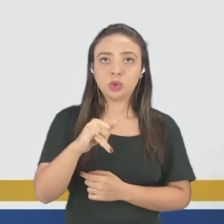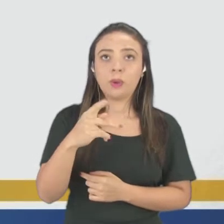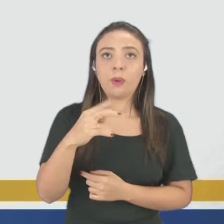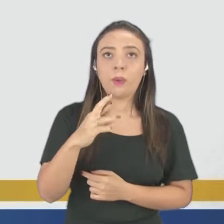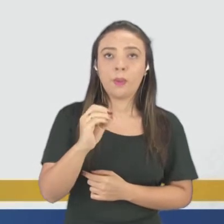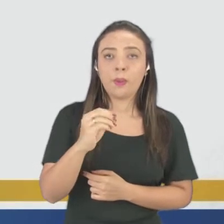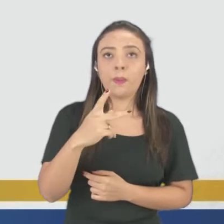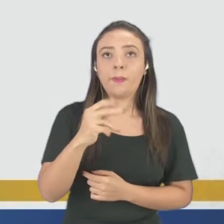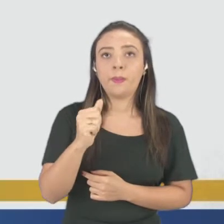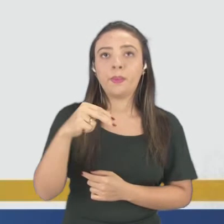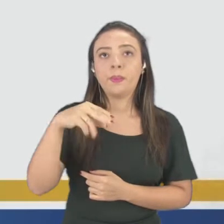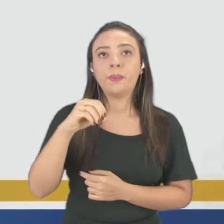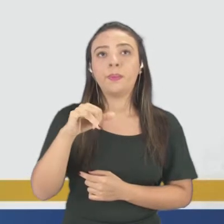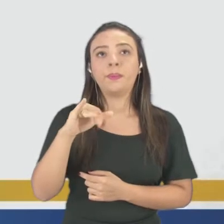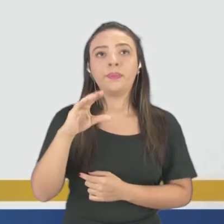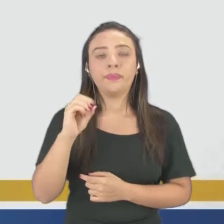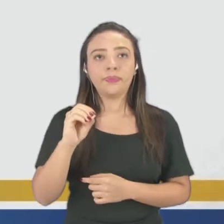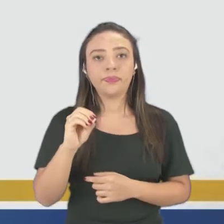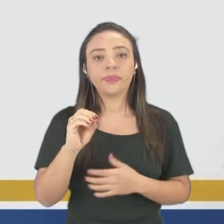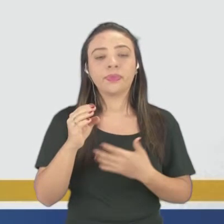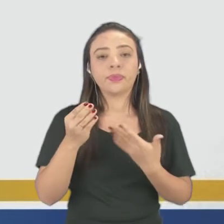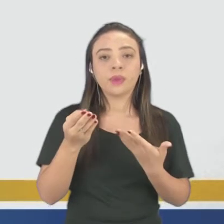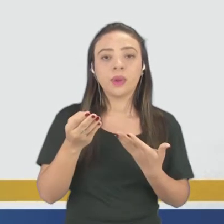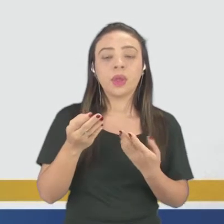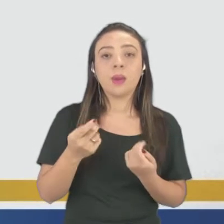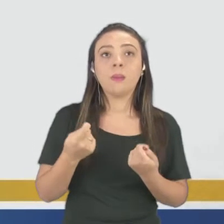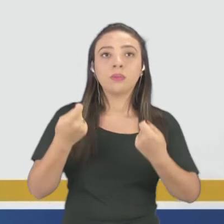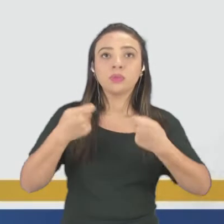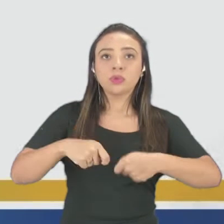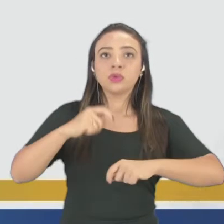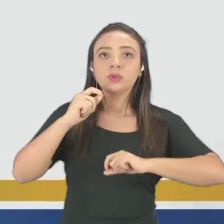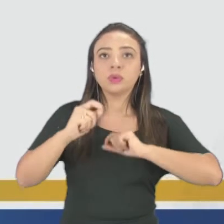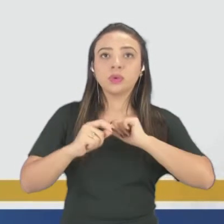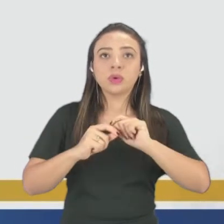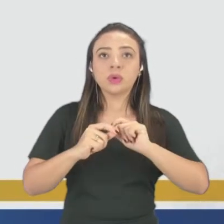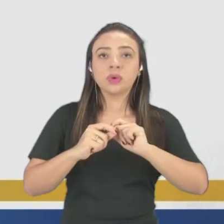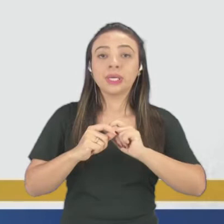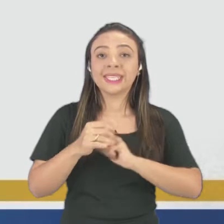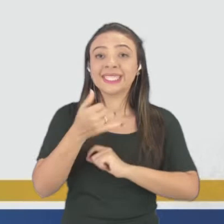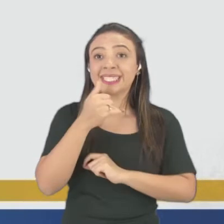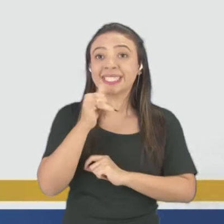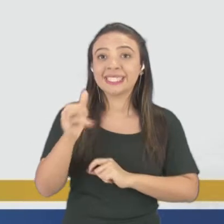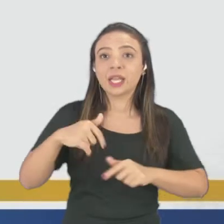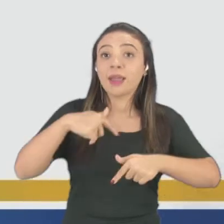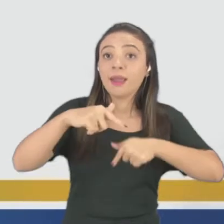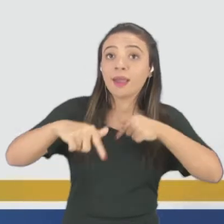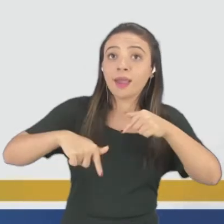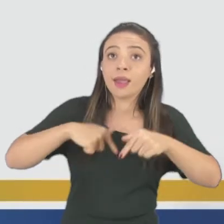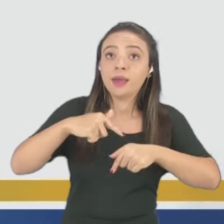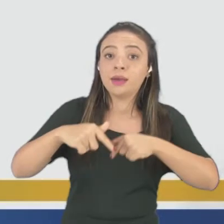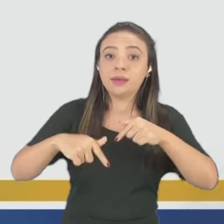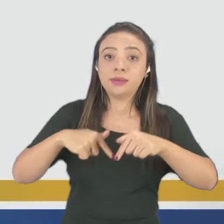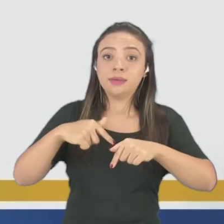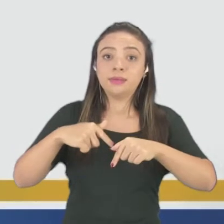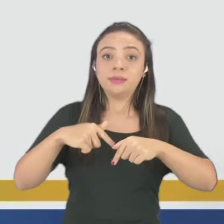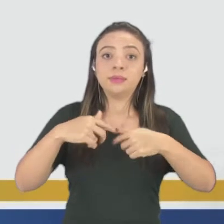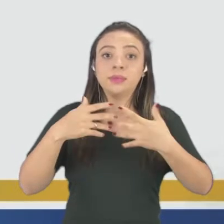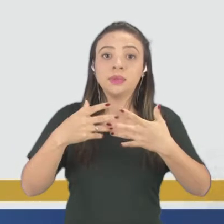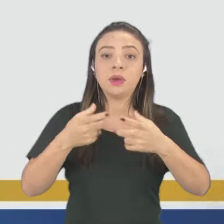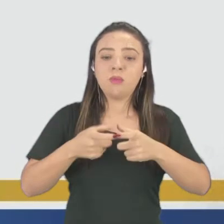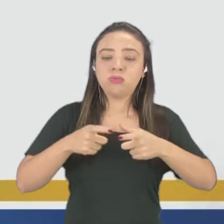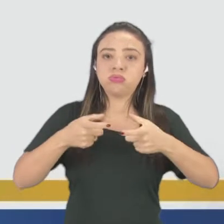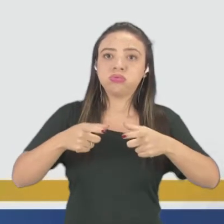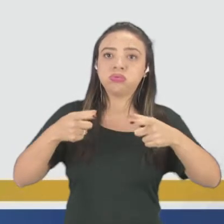gente o lactato propociona uma valiosa fonte de energia química que se acumula como